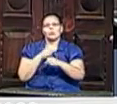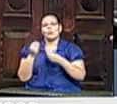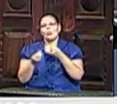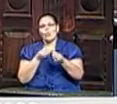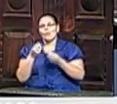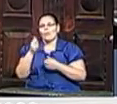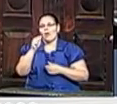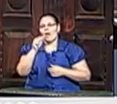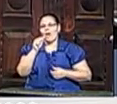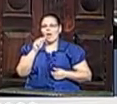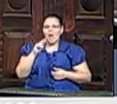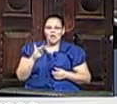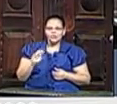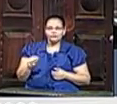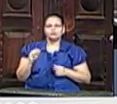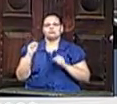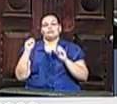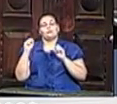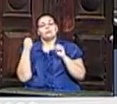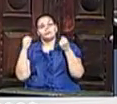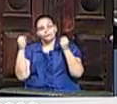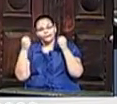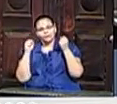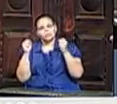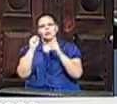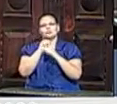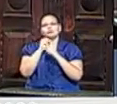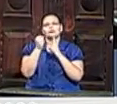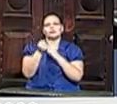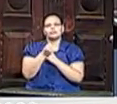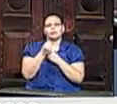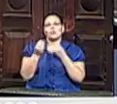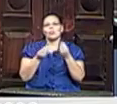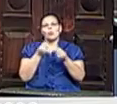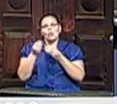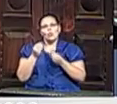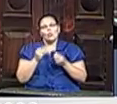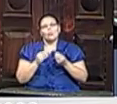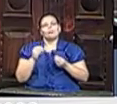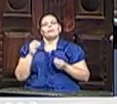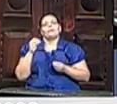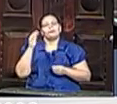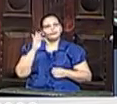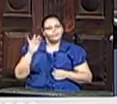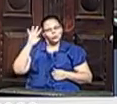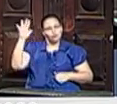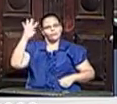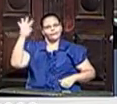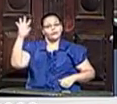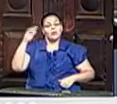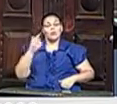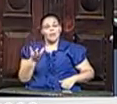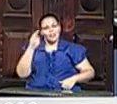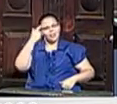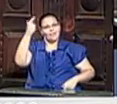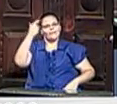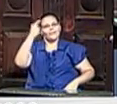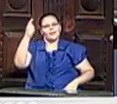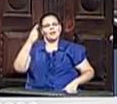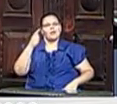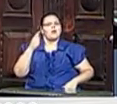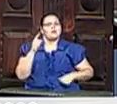as artes, como a educação física, como a sociologia, como a filosofia. Quero aqui lembrar que o ensino